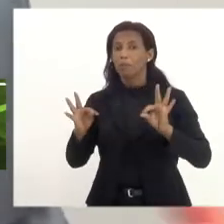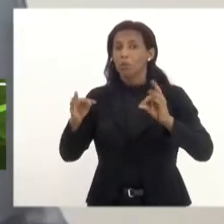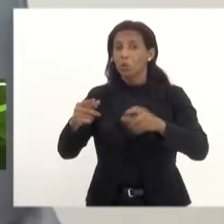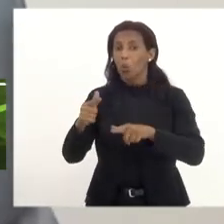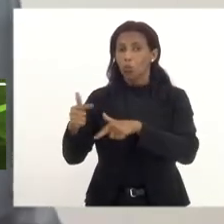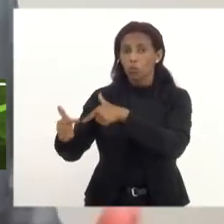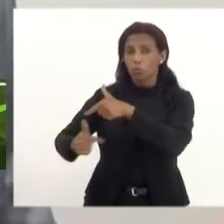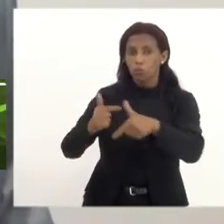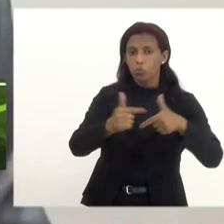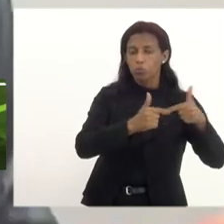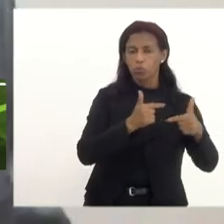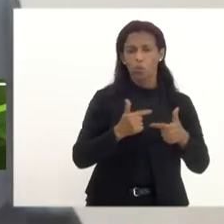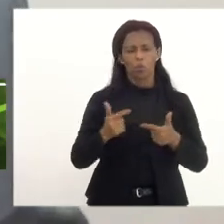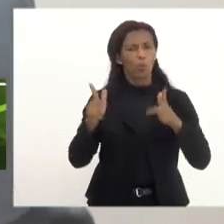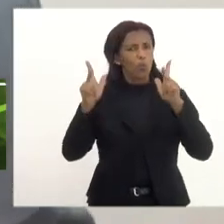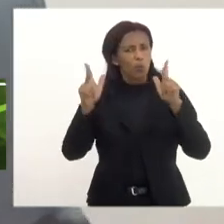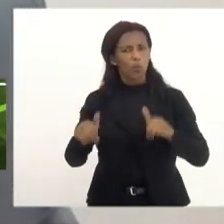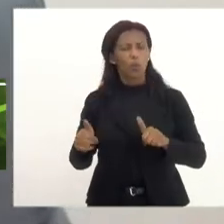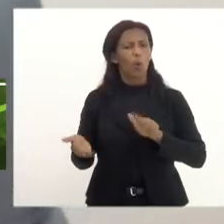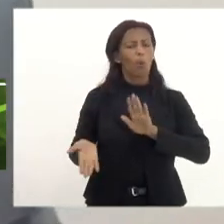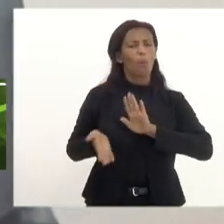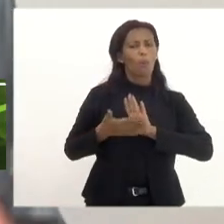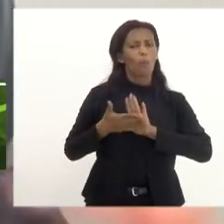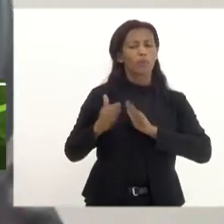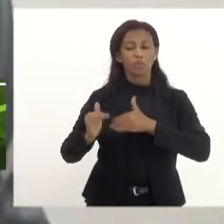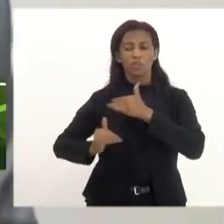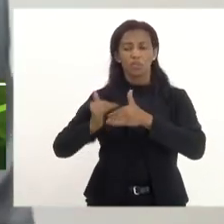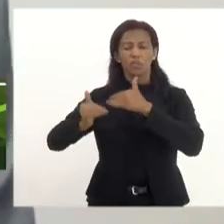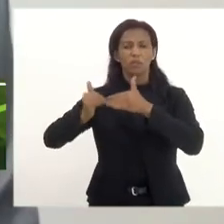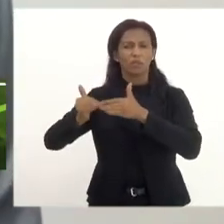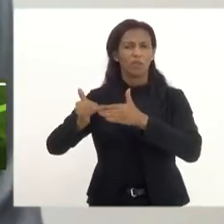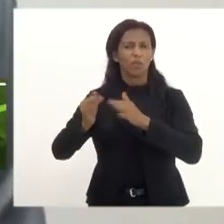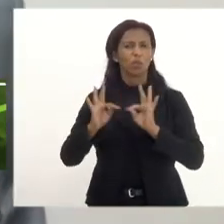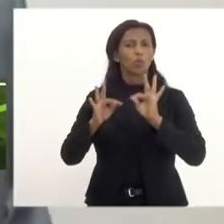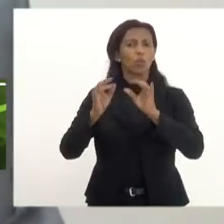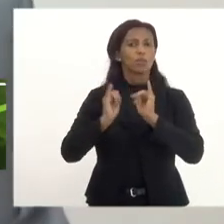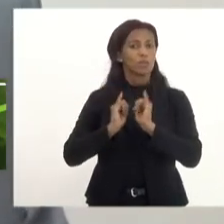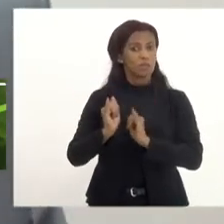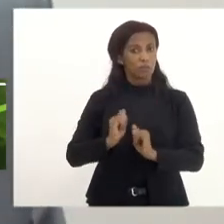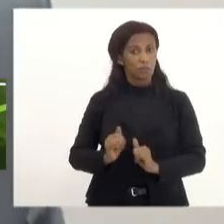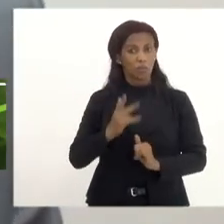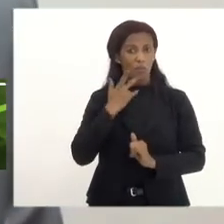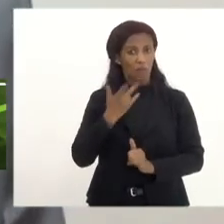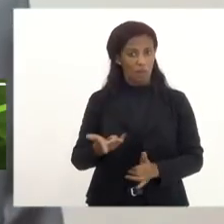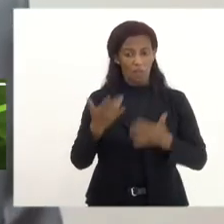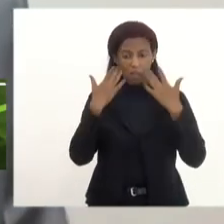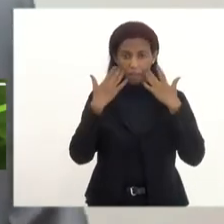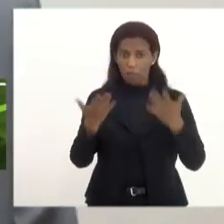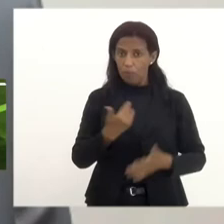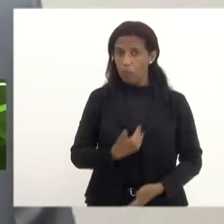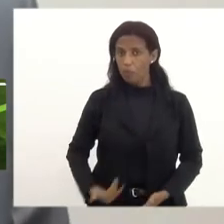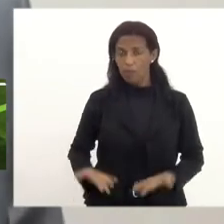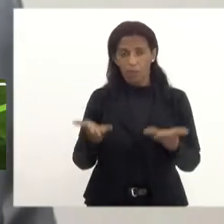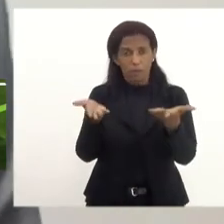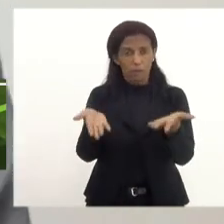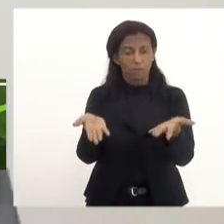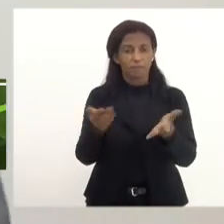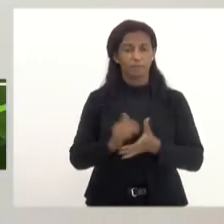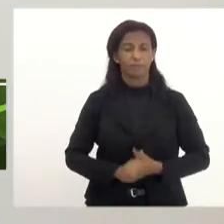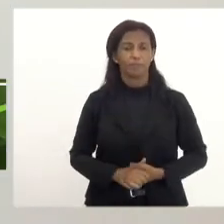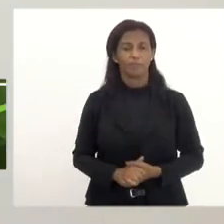mercado, né? Como a gente pretende desenvolver o projeto. Todas as informações que eu dei aqui, elas são públicas, né?